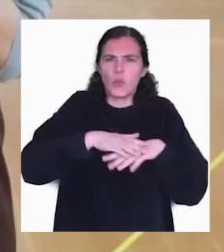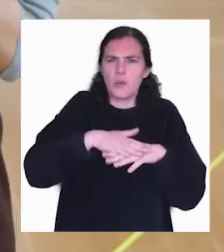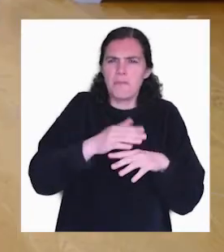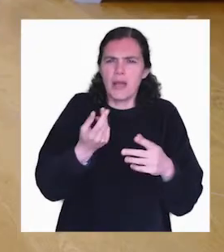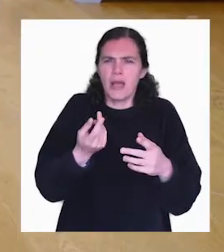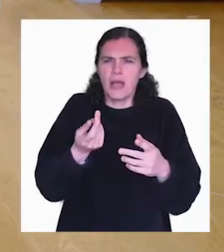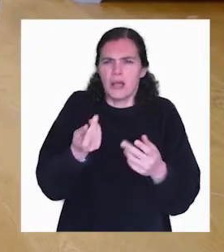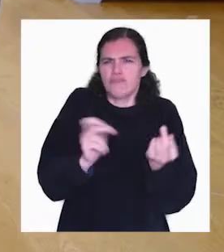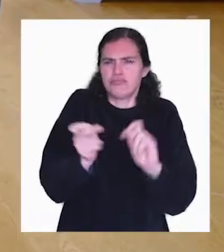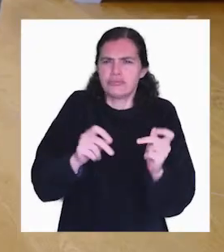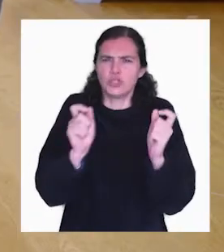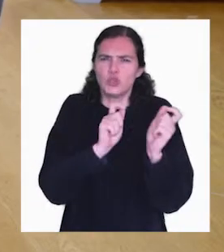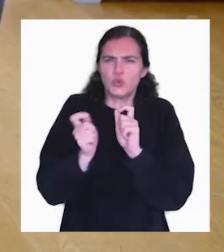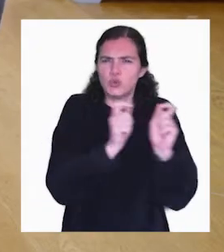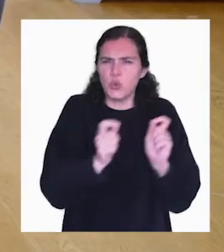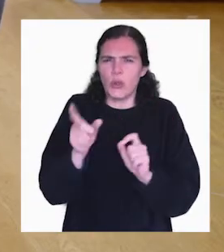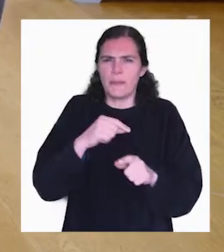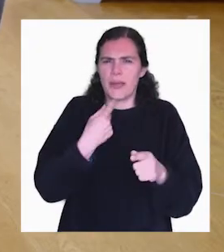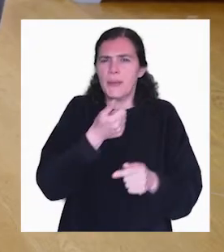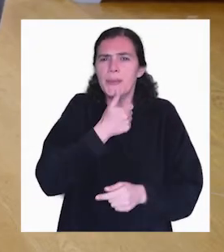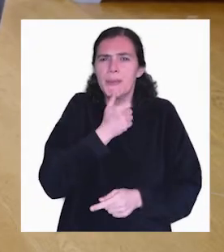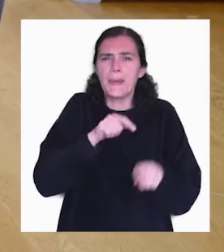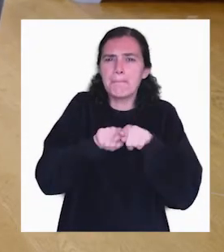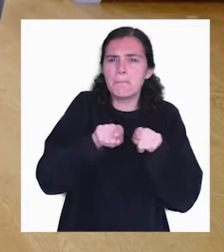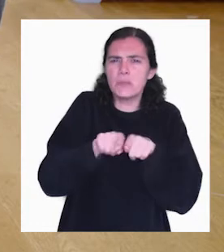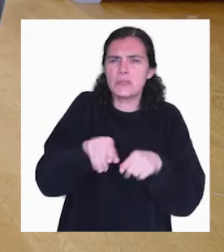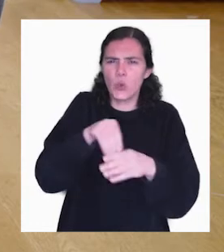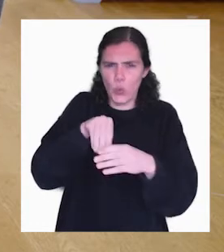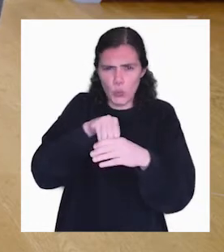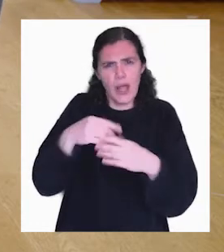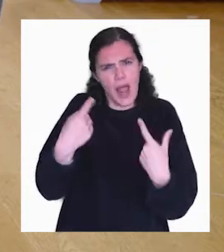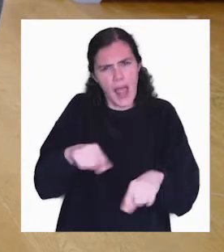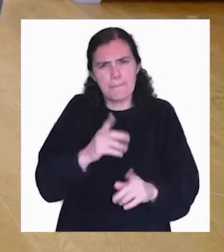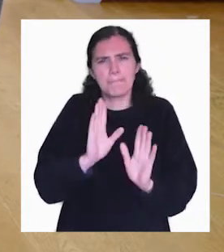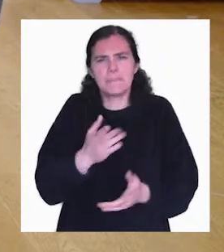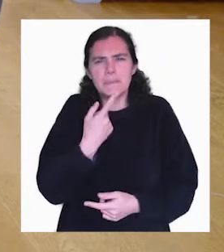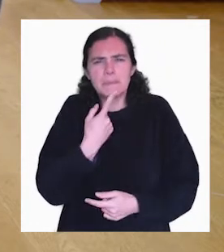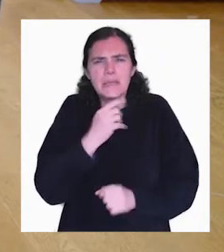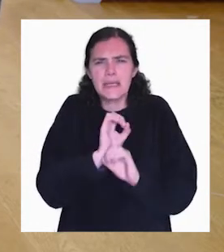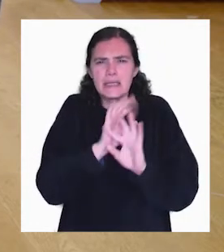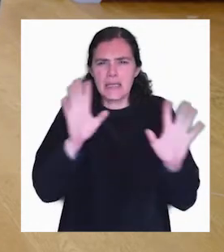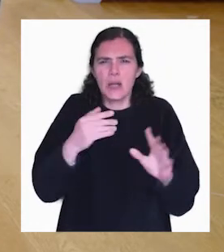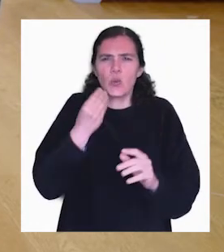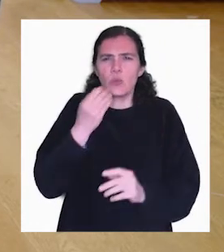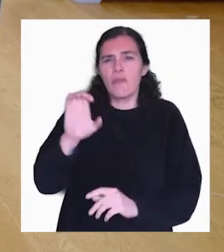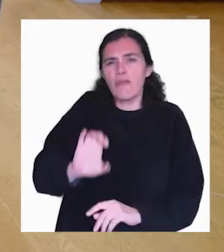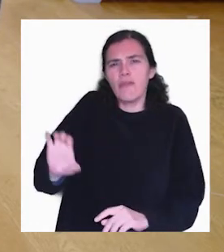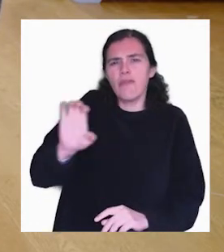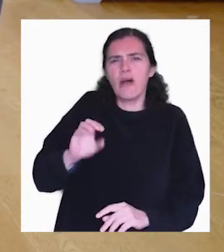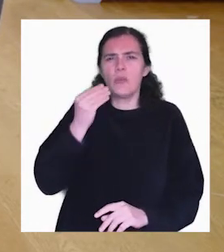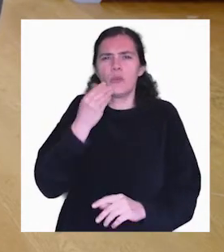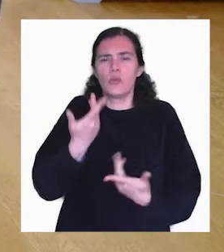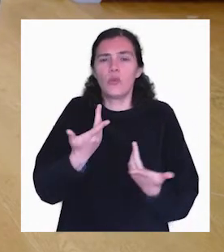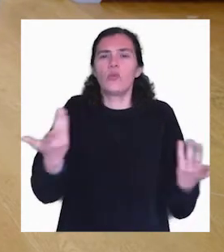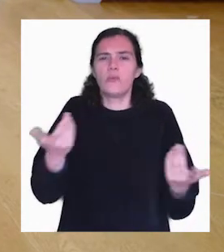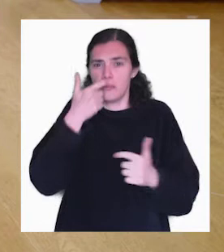de decisões políticas contextuais que é necessário compreender, ou seja, os modos como quem são